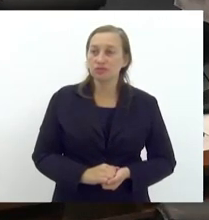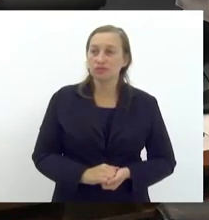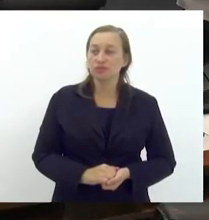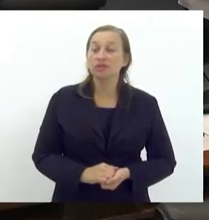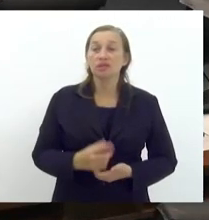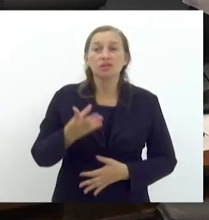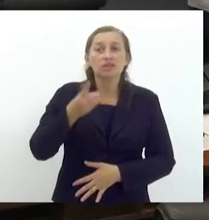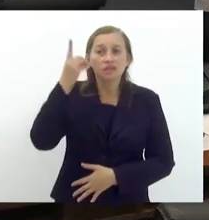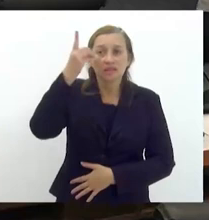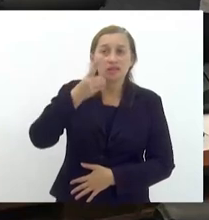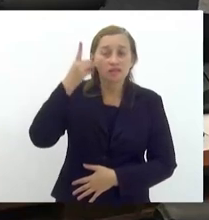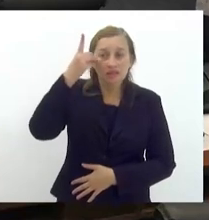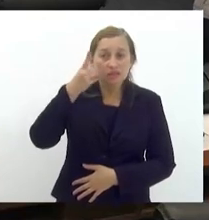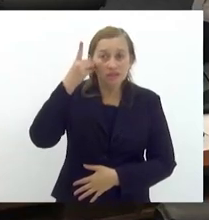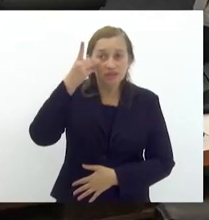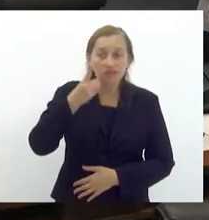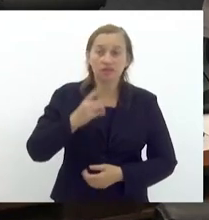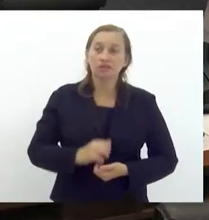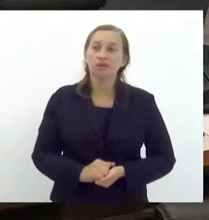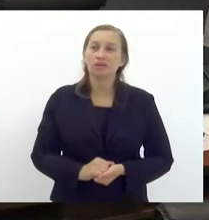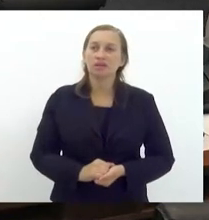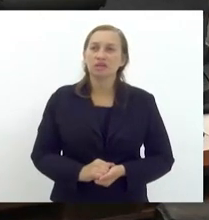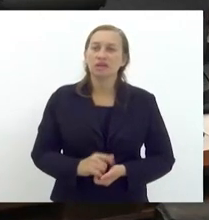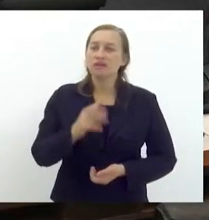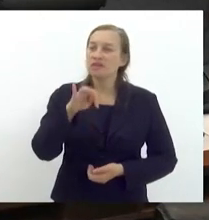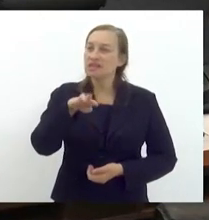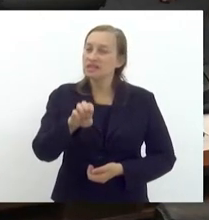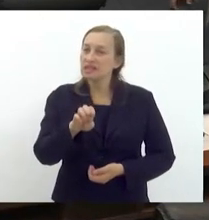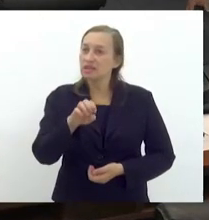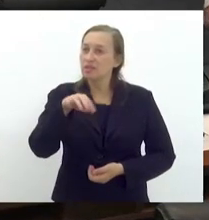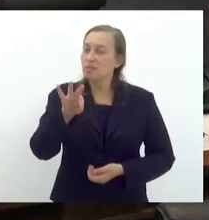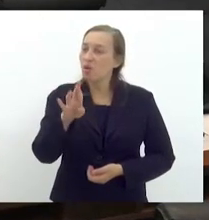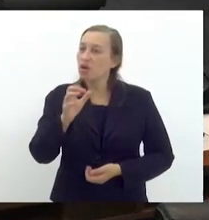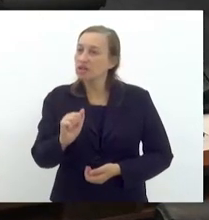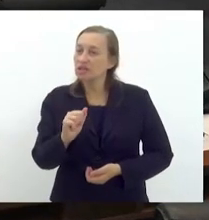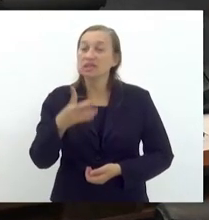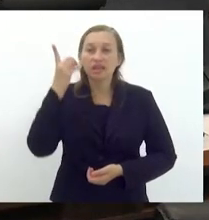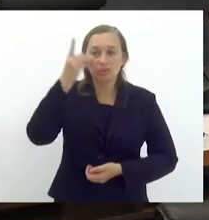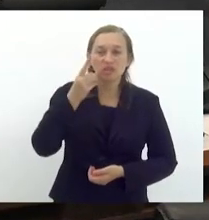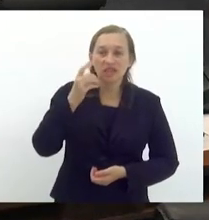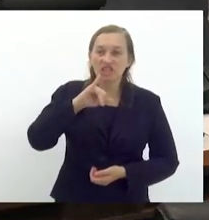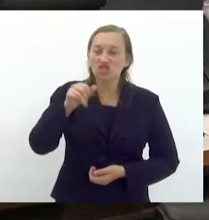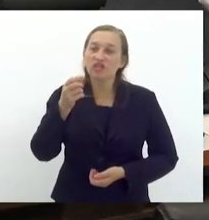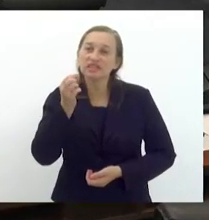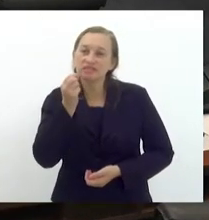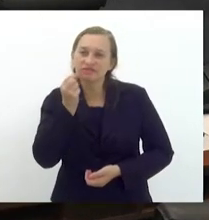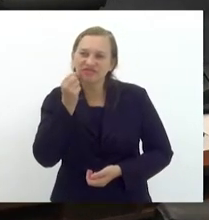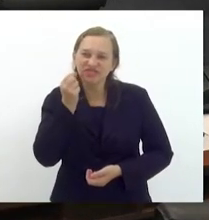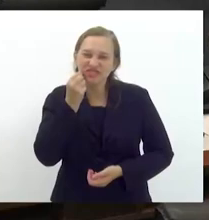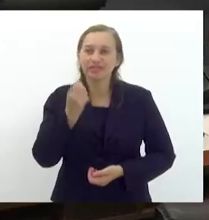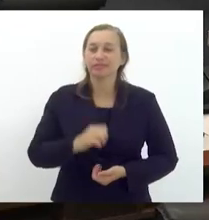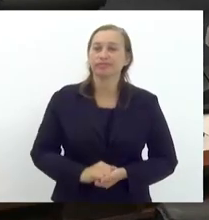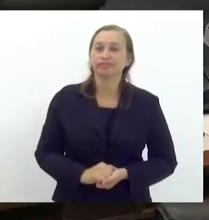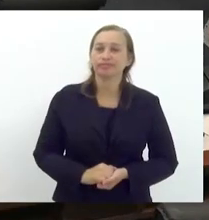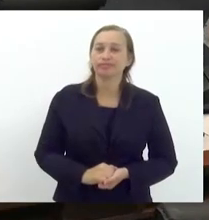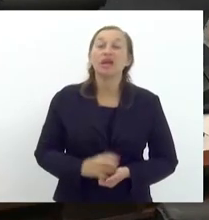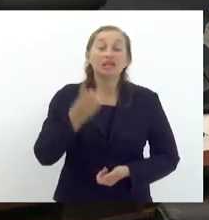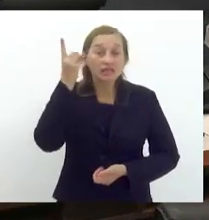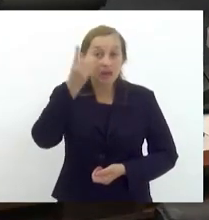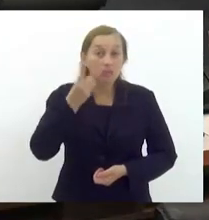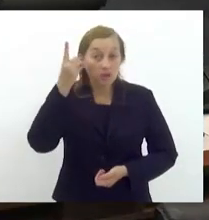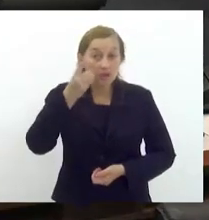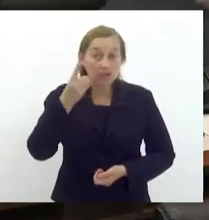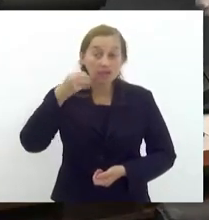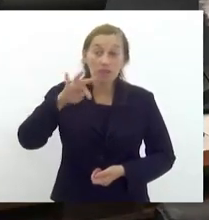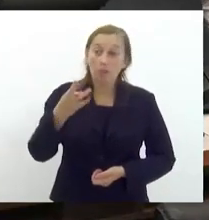Deputado deputada Franciane Mota Deputado Giovani Ratinho Deputado